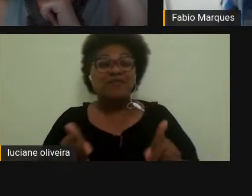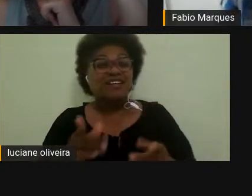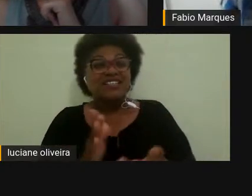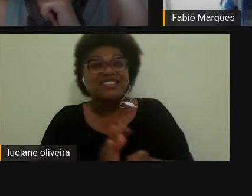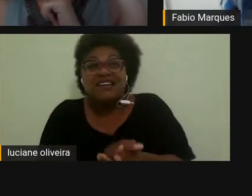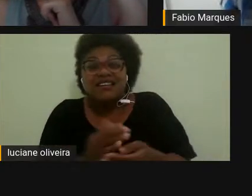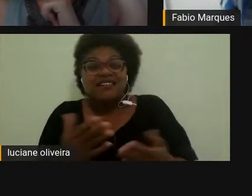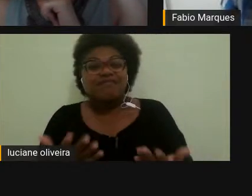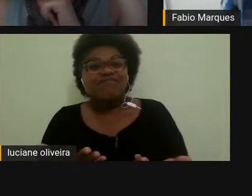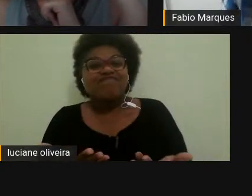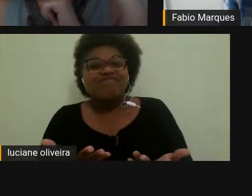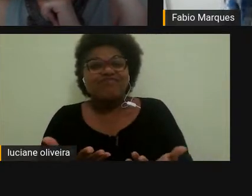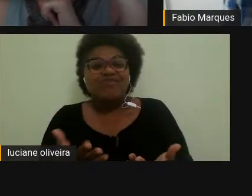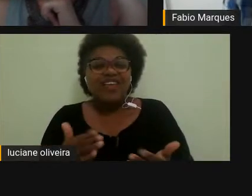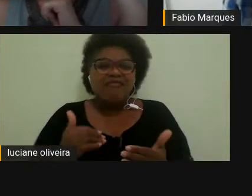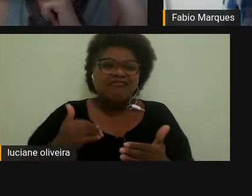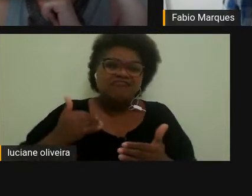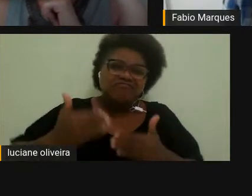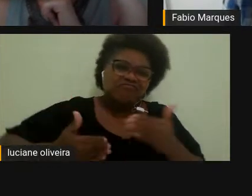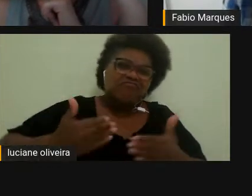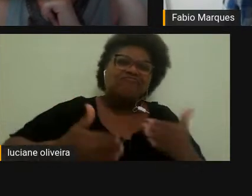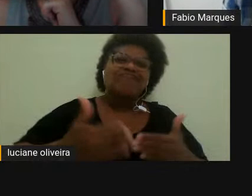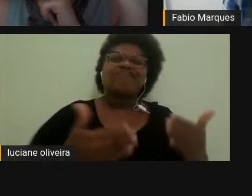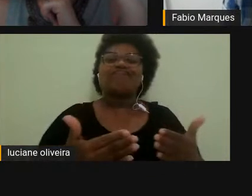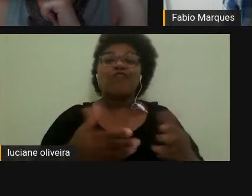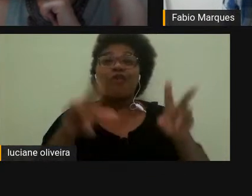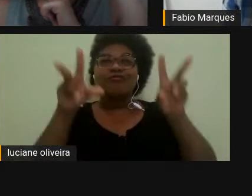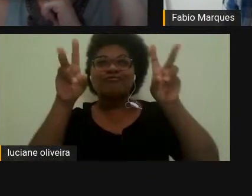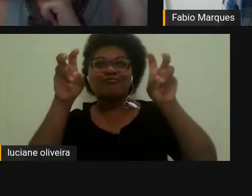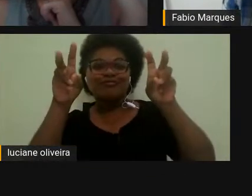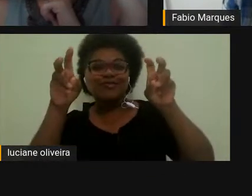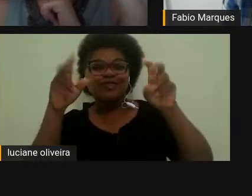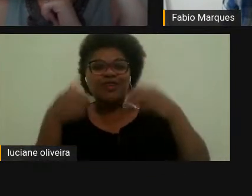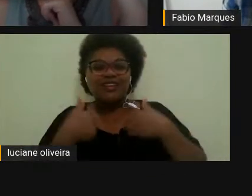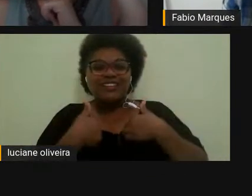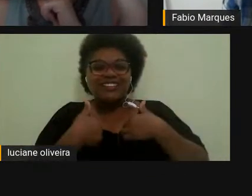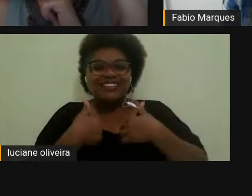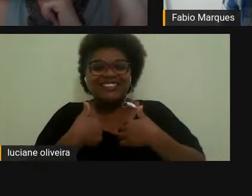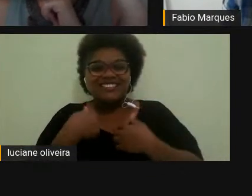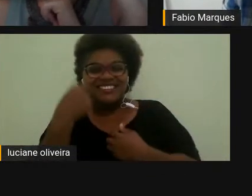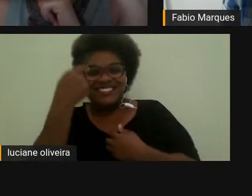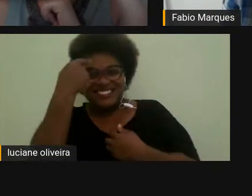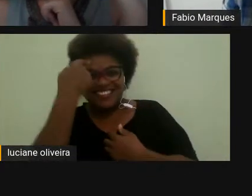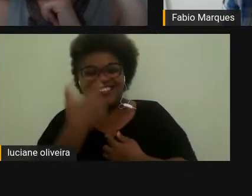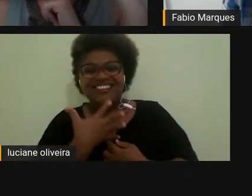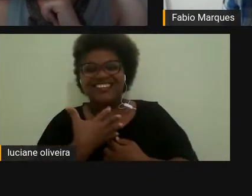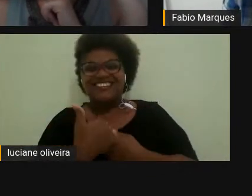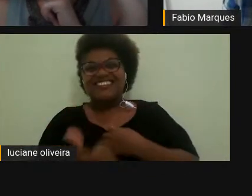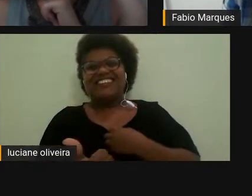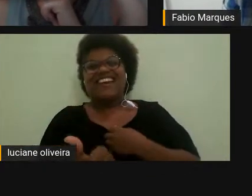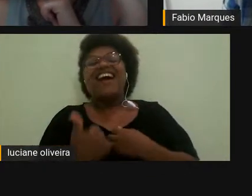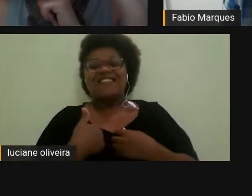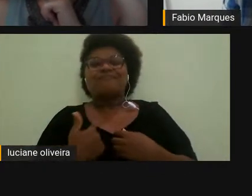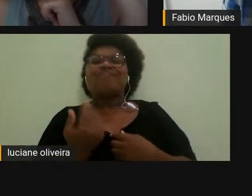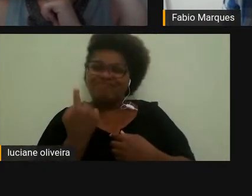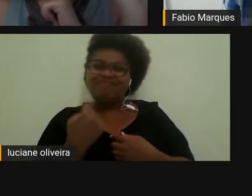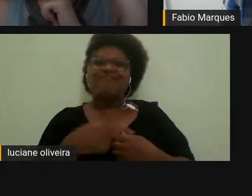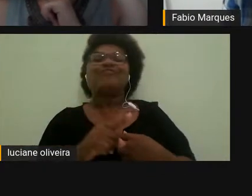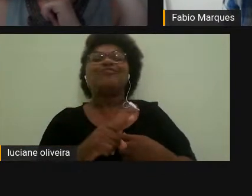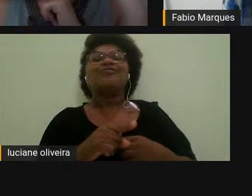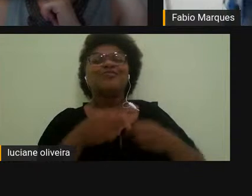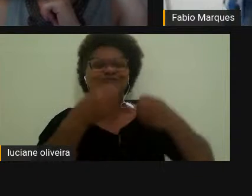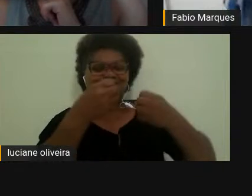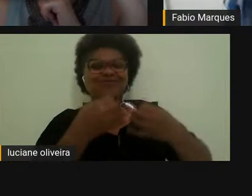r Às vezes o tema me chamou hoje não teve tem mais ou menos oficina eu tenho que ir e